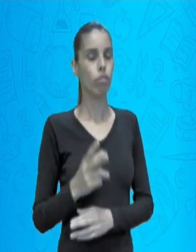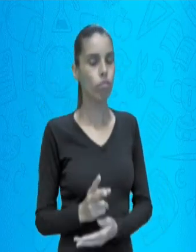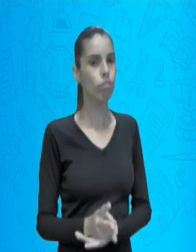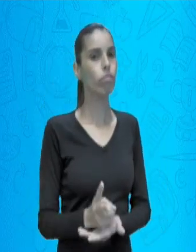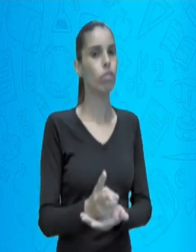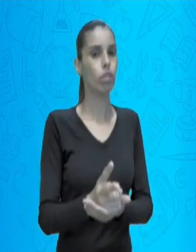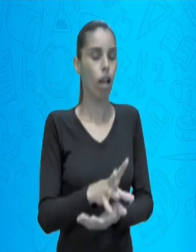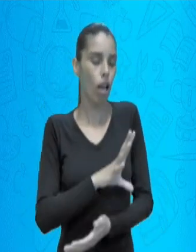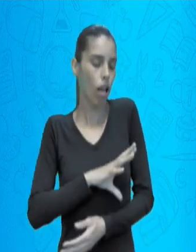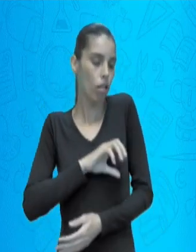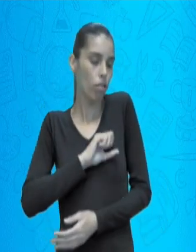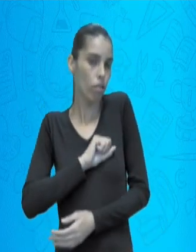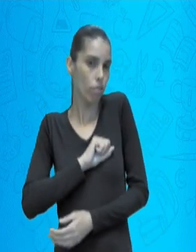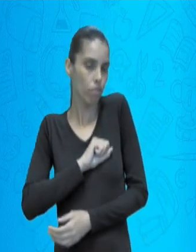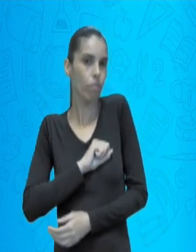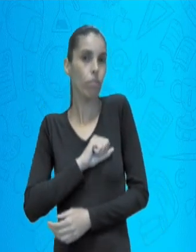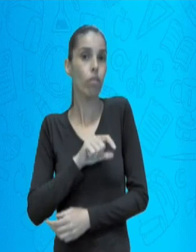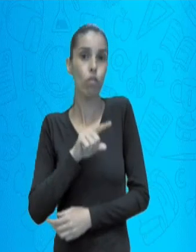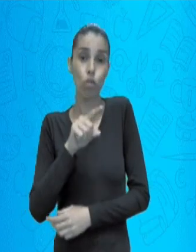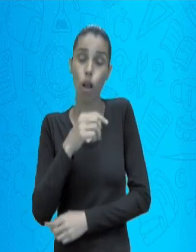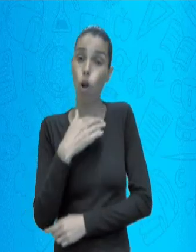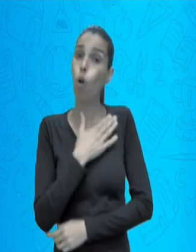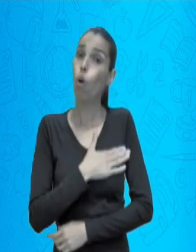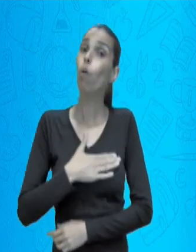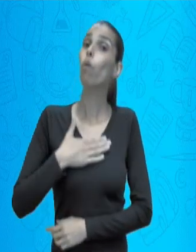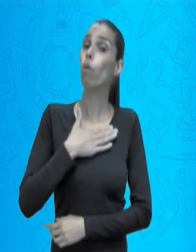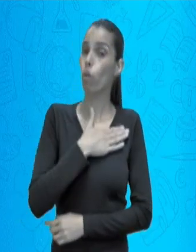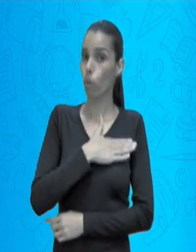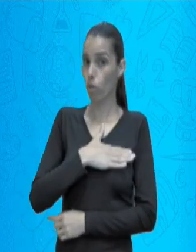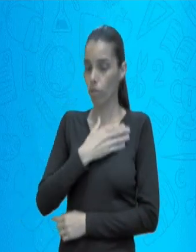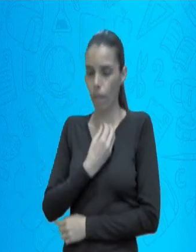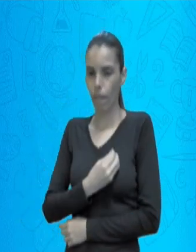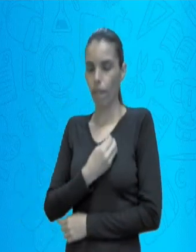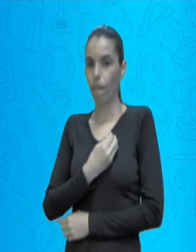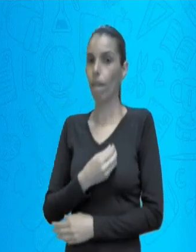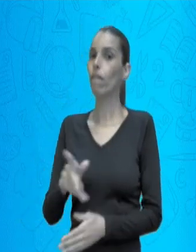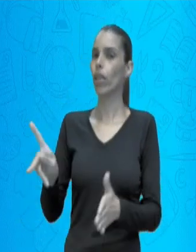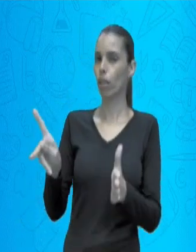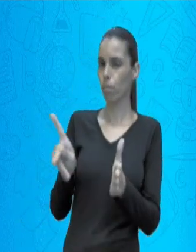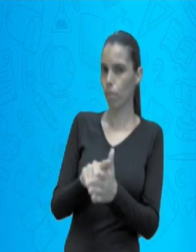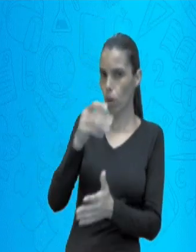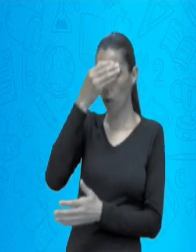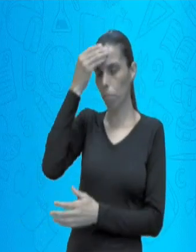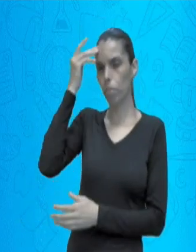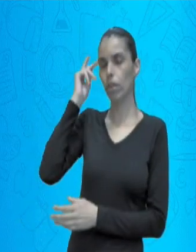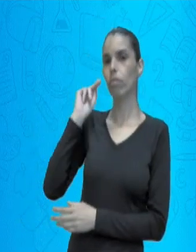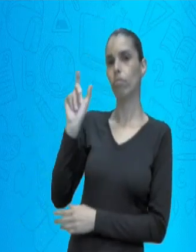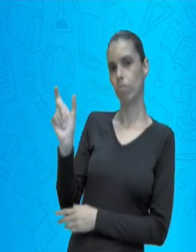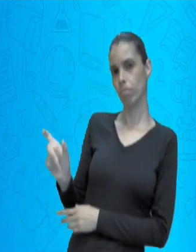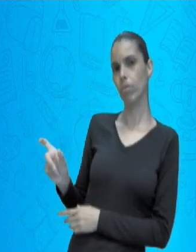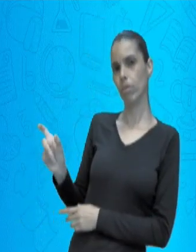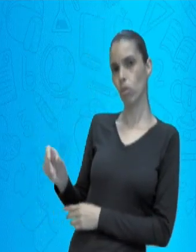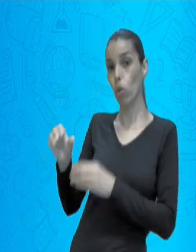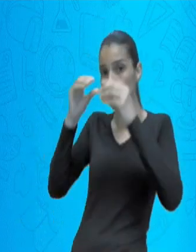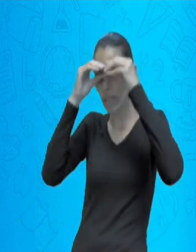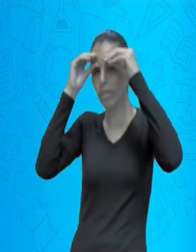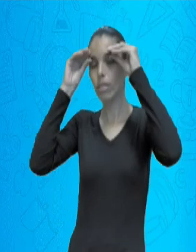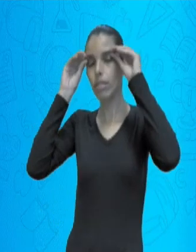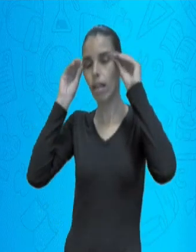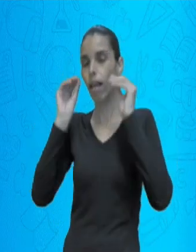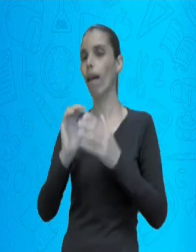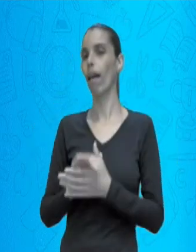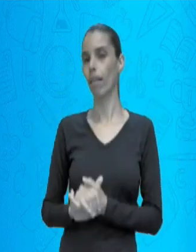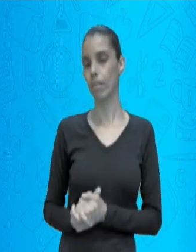Eu também. Eu te convido a entrar na plataforma e assistir aquele link que